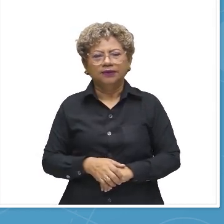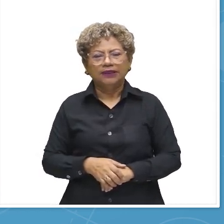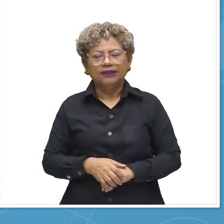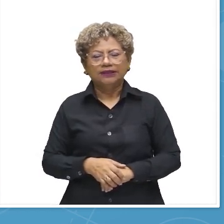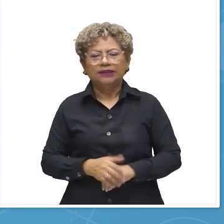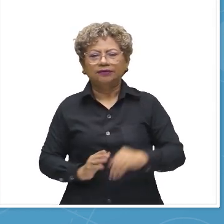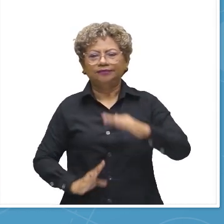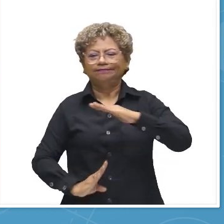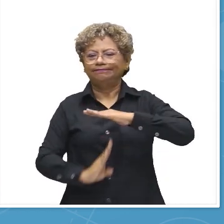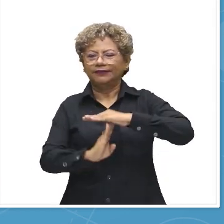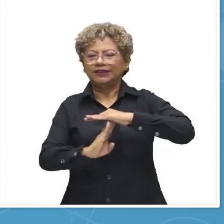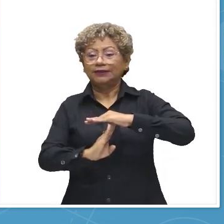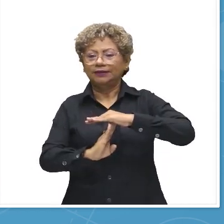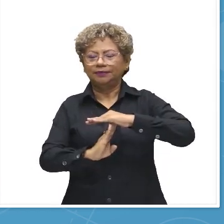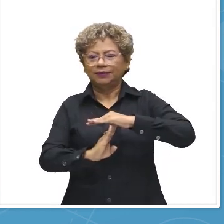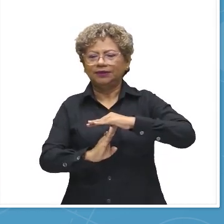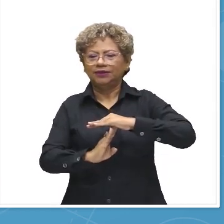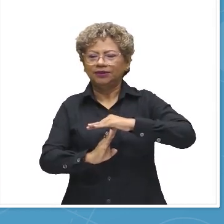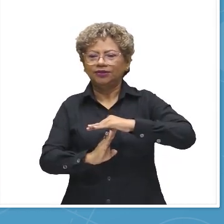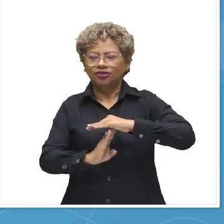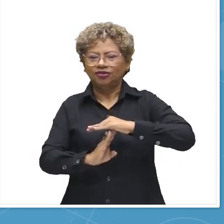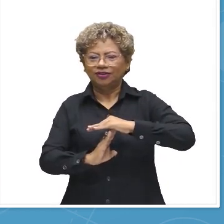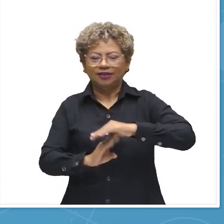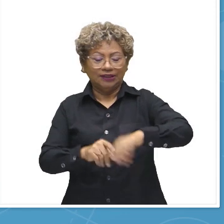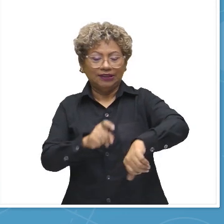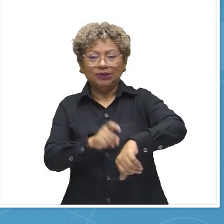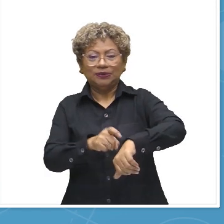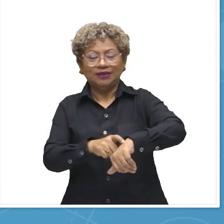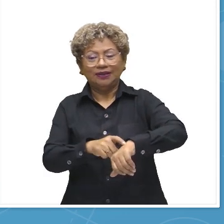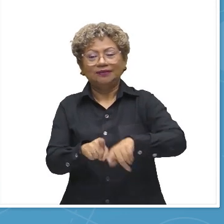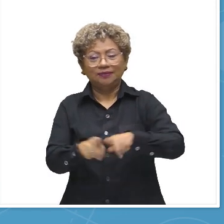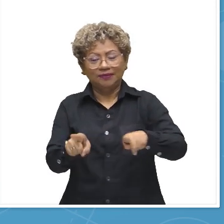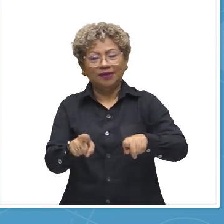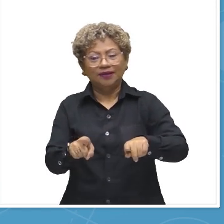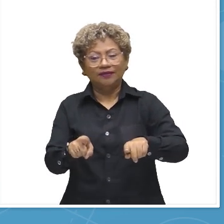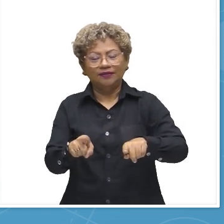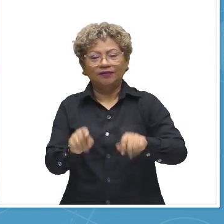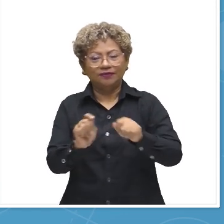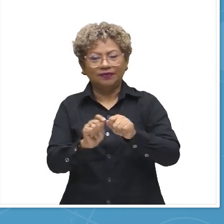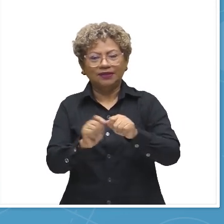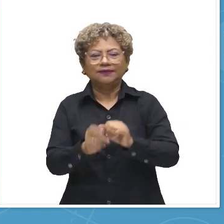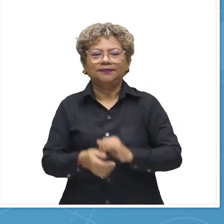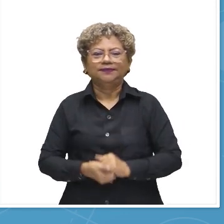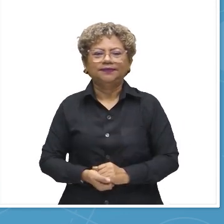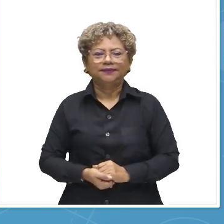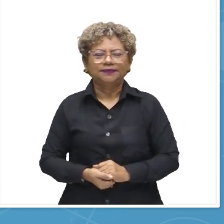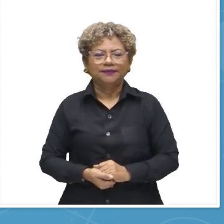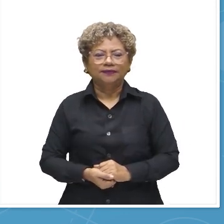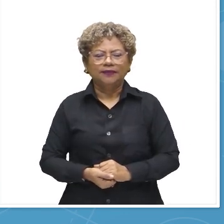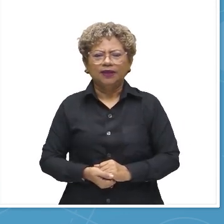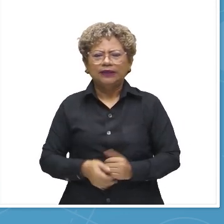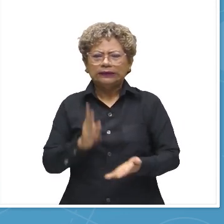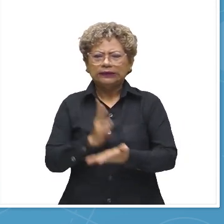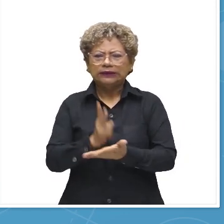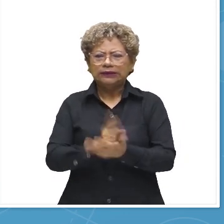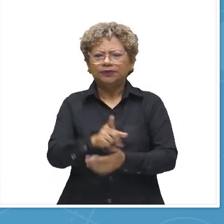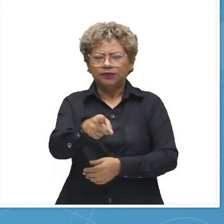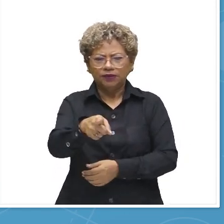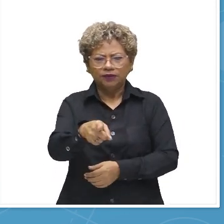tempo aí. Reduz as frações abaixo. Então, pessoal, ó, toda vez que você